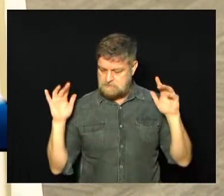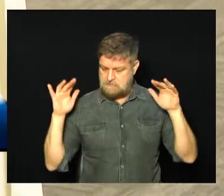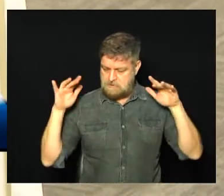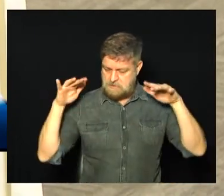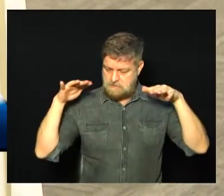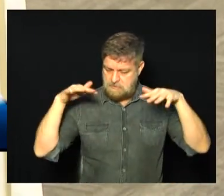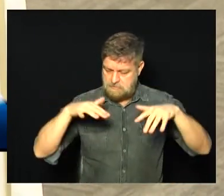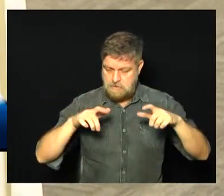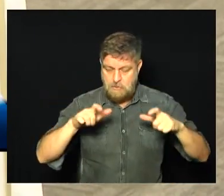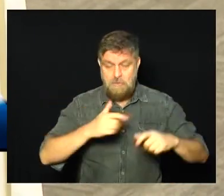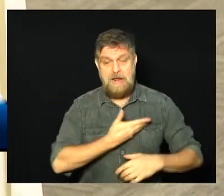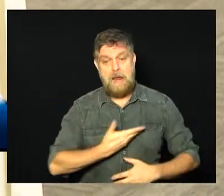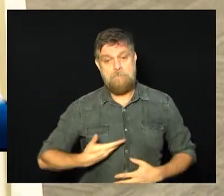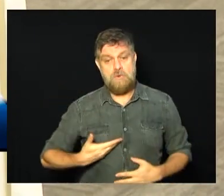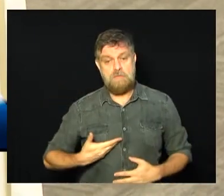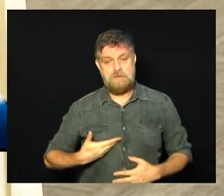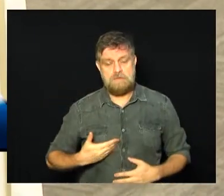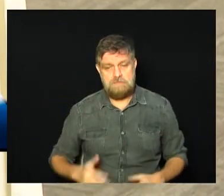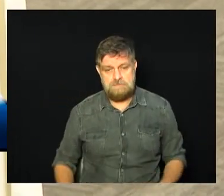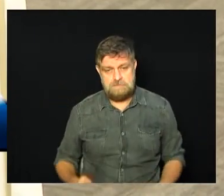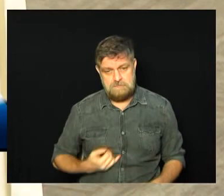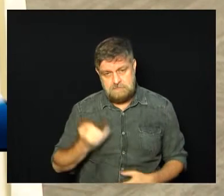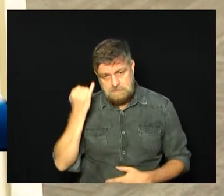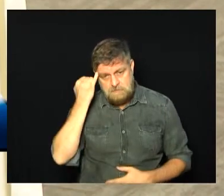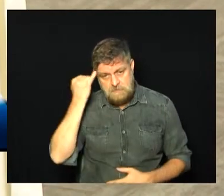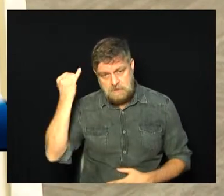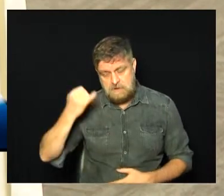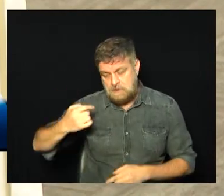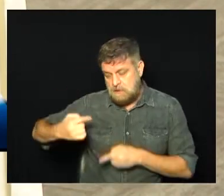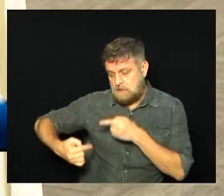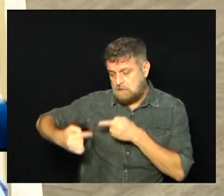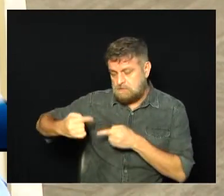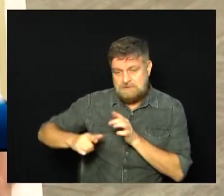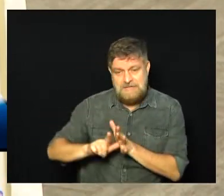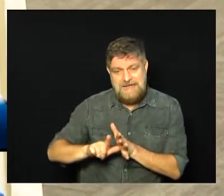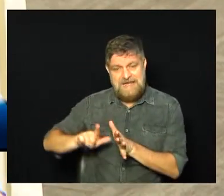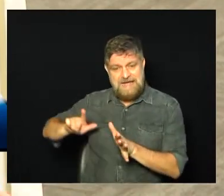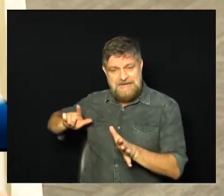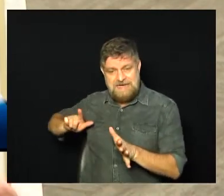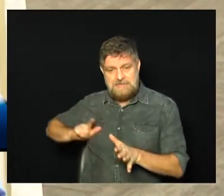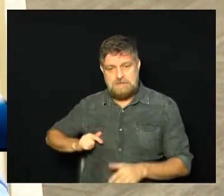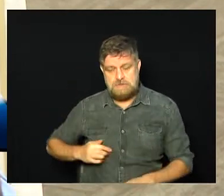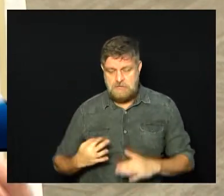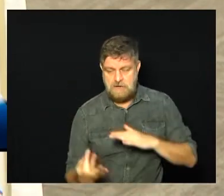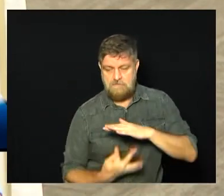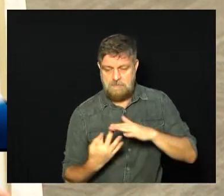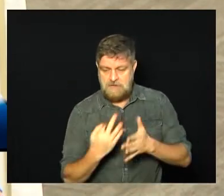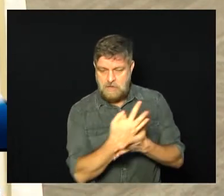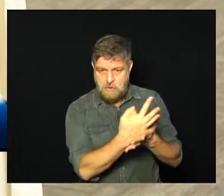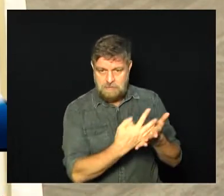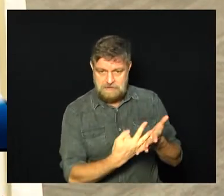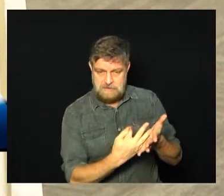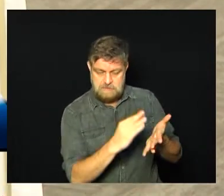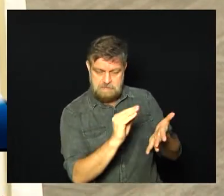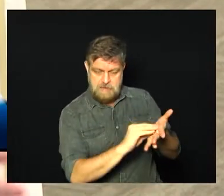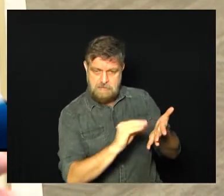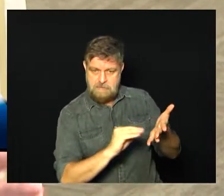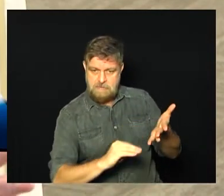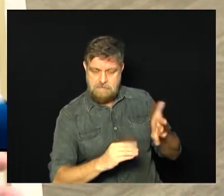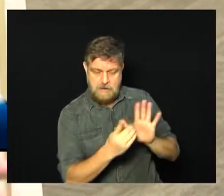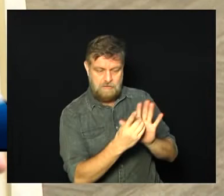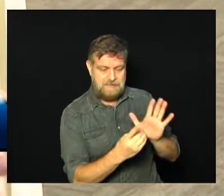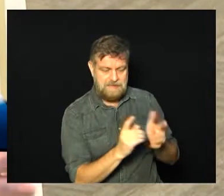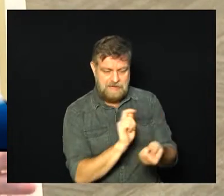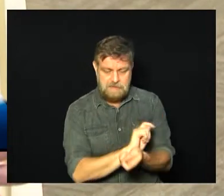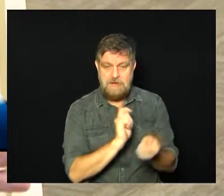nesses pontos. A ideia foi discutir, antes de formalizar e finalizar a alteração do